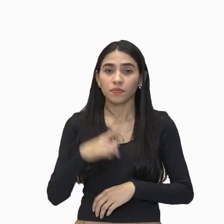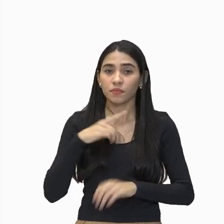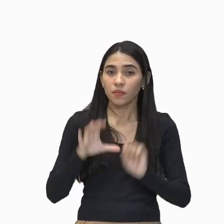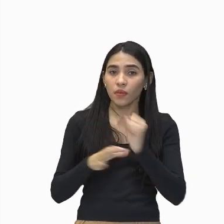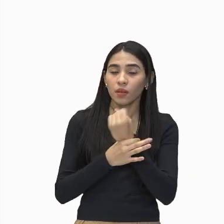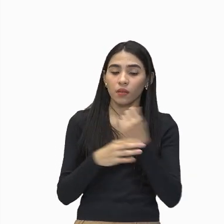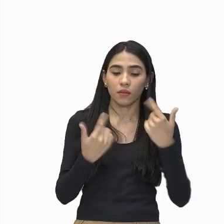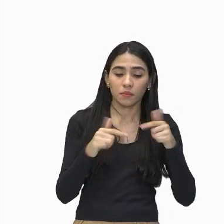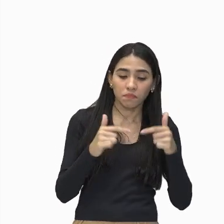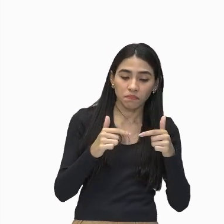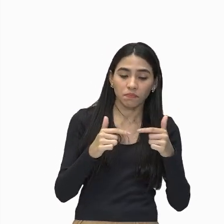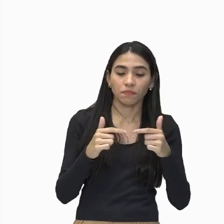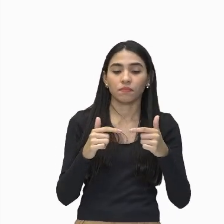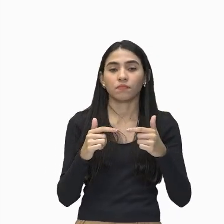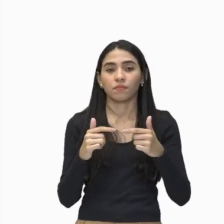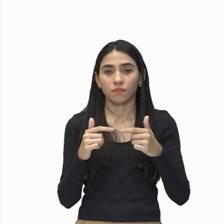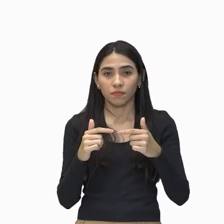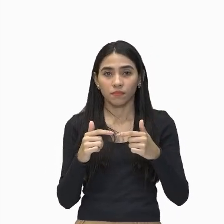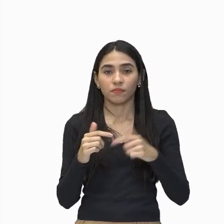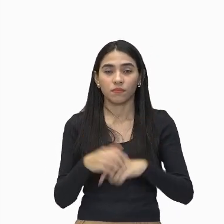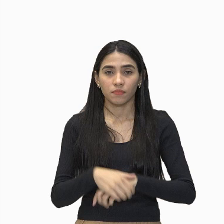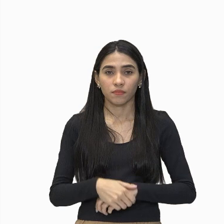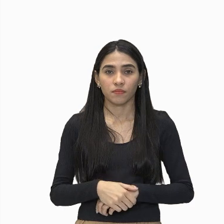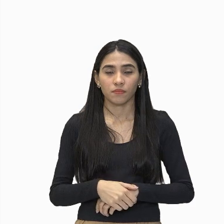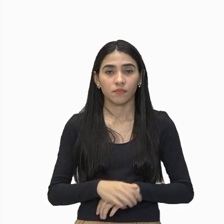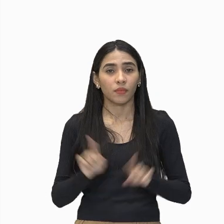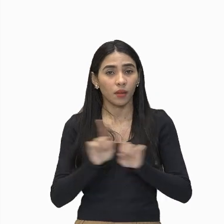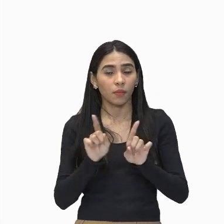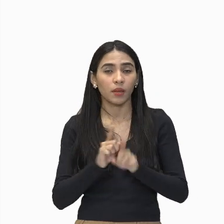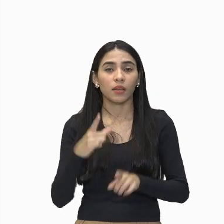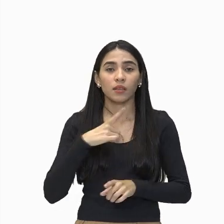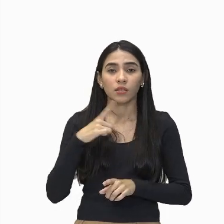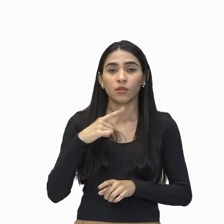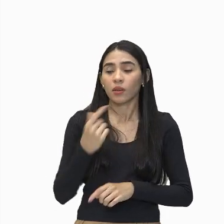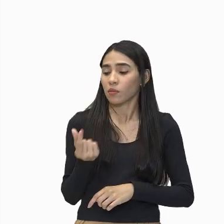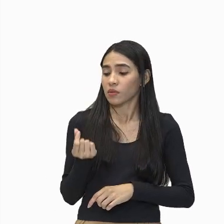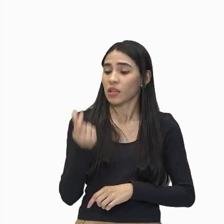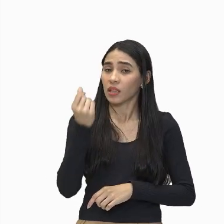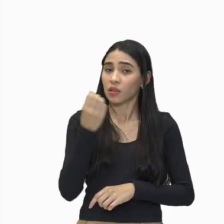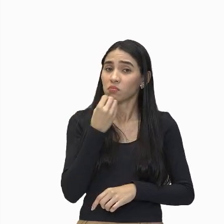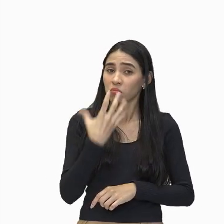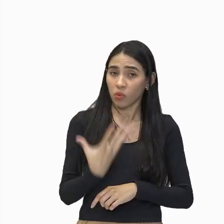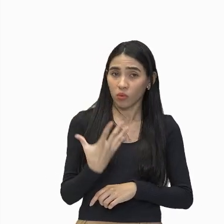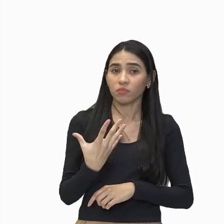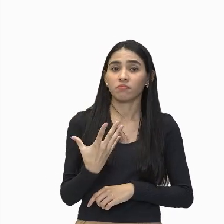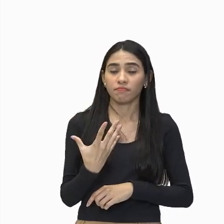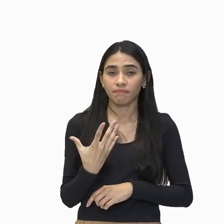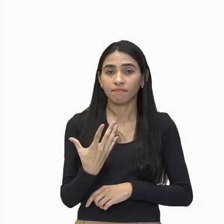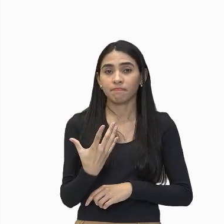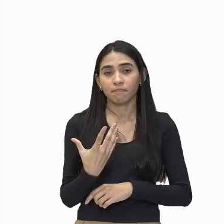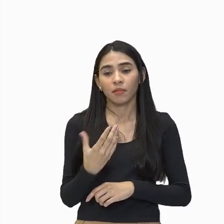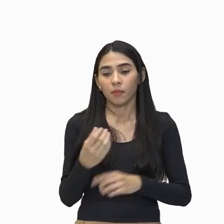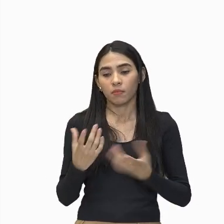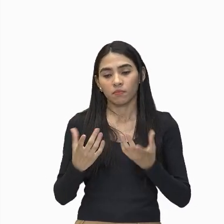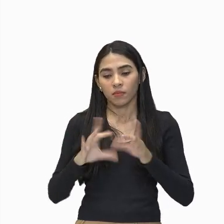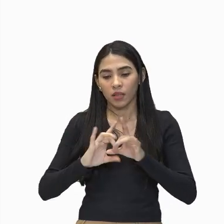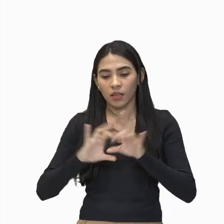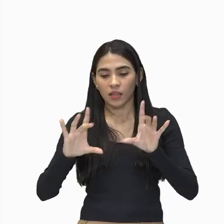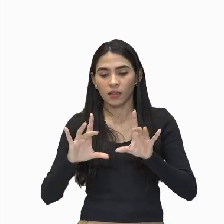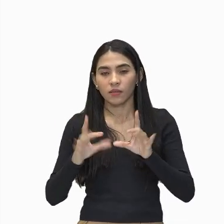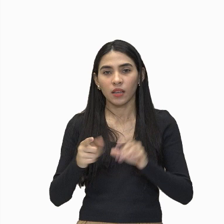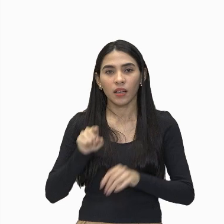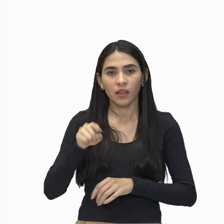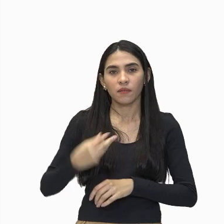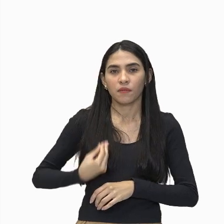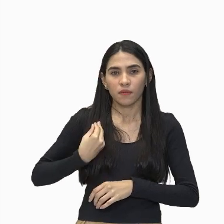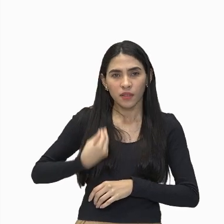no trabalho, né? Existia, por exemplo, um salário que permitia ao indivíduo viver